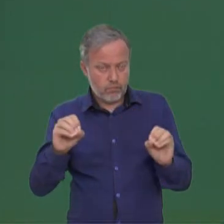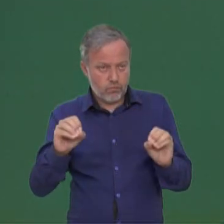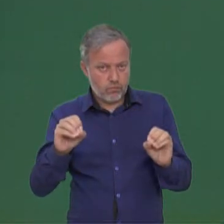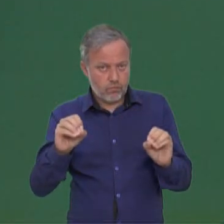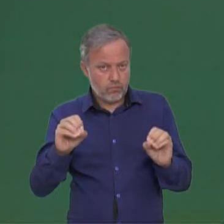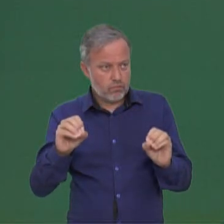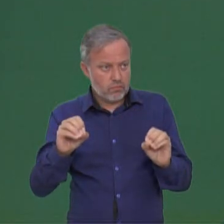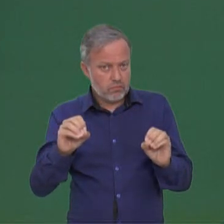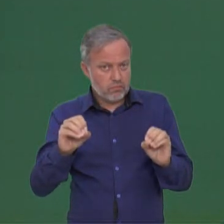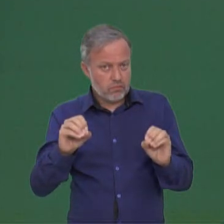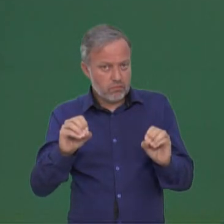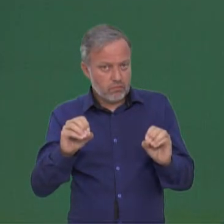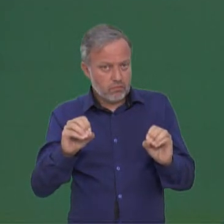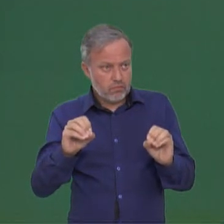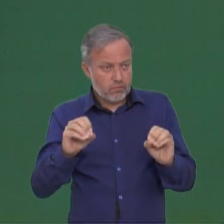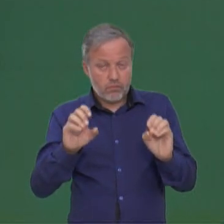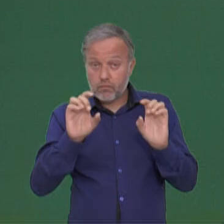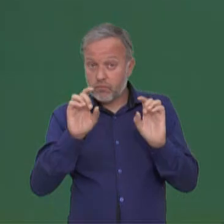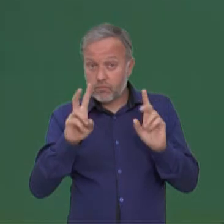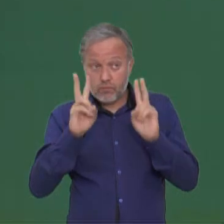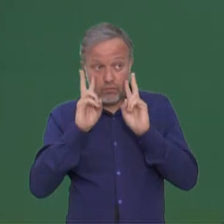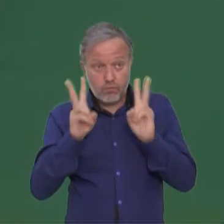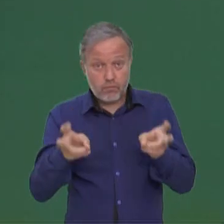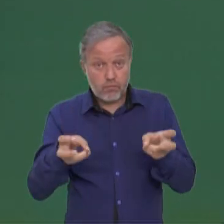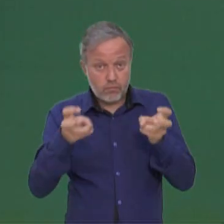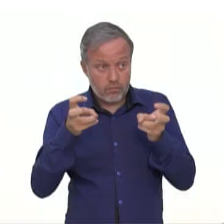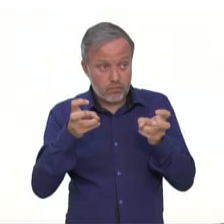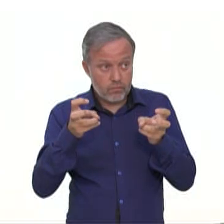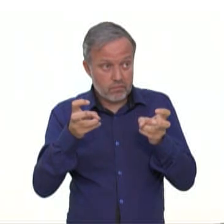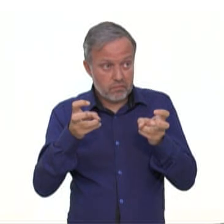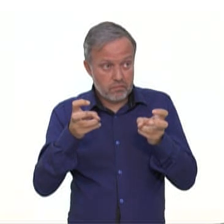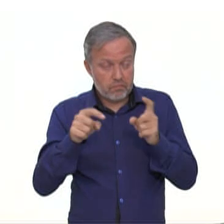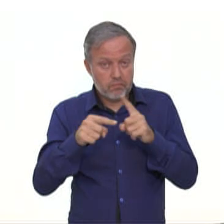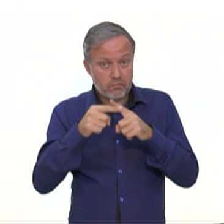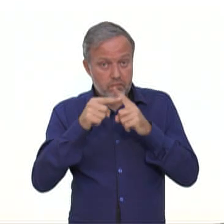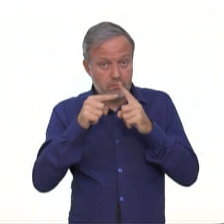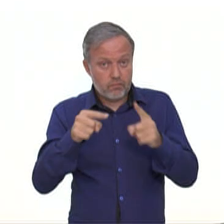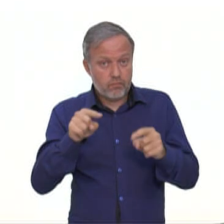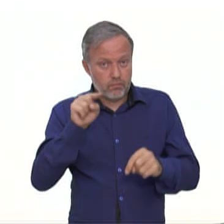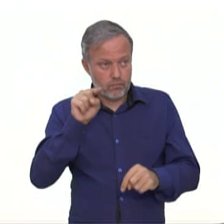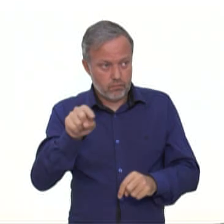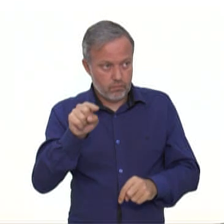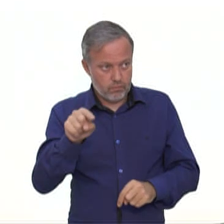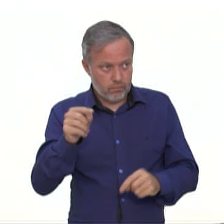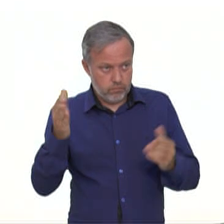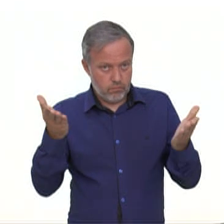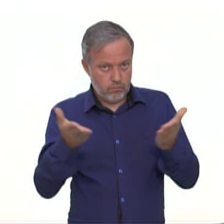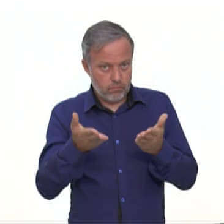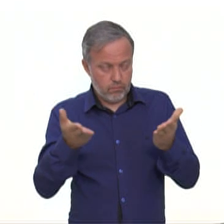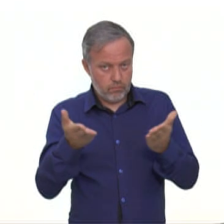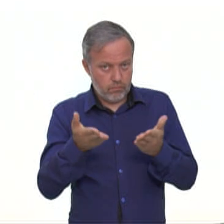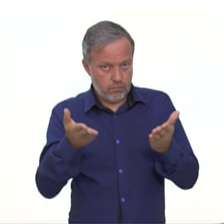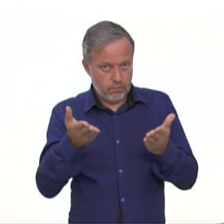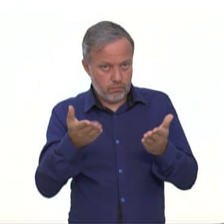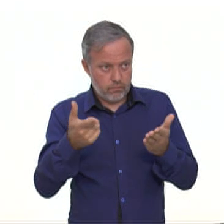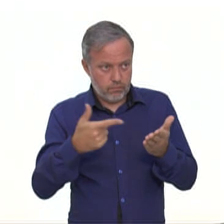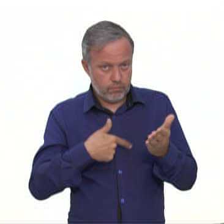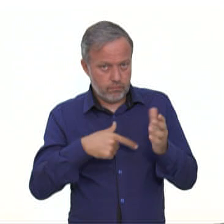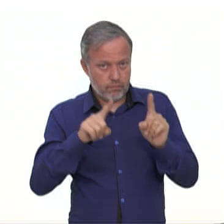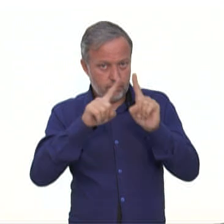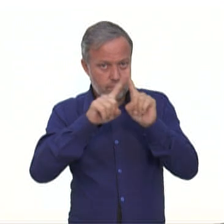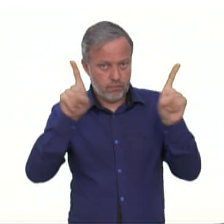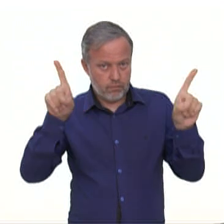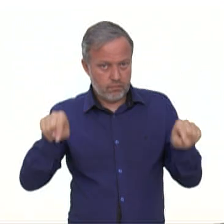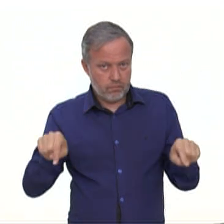deixar vocês só observando aí muito lindamente, né? Vocês vão agora fazer uma